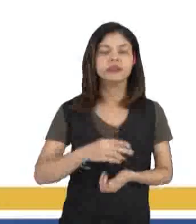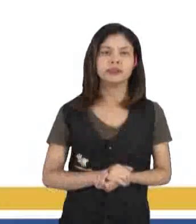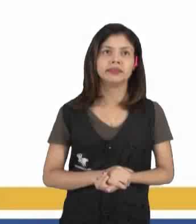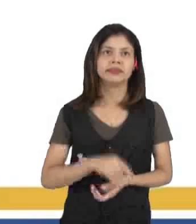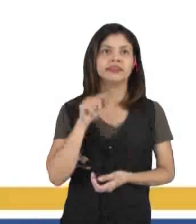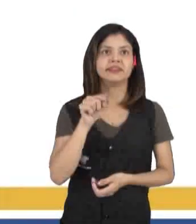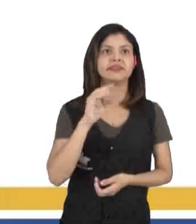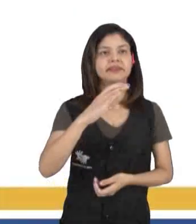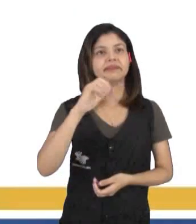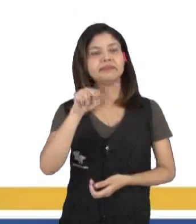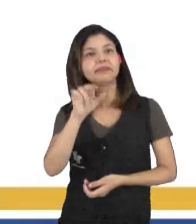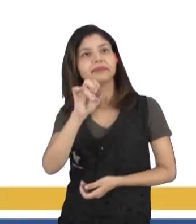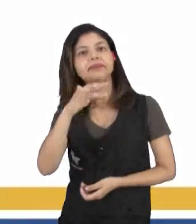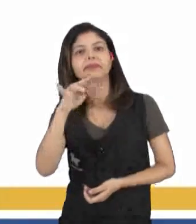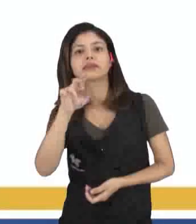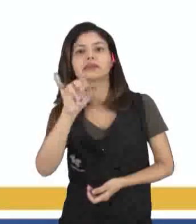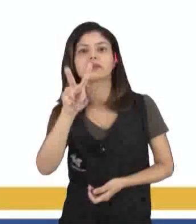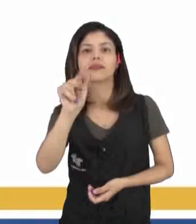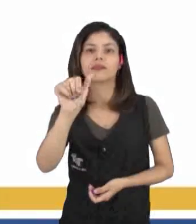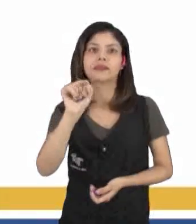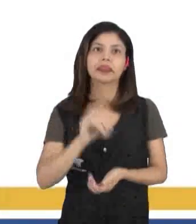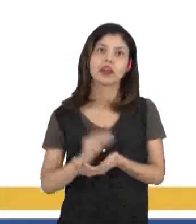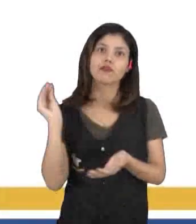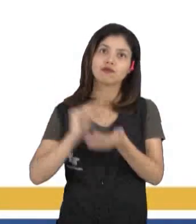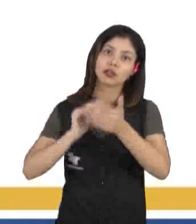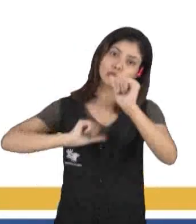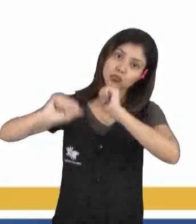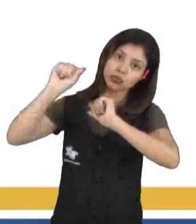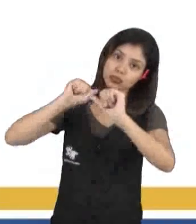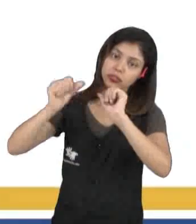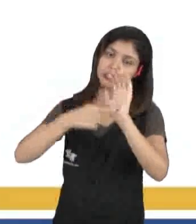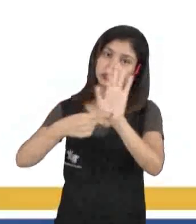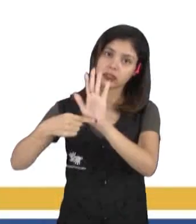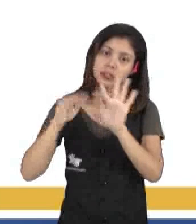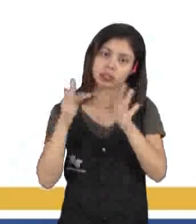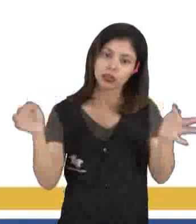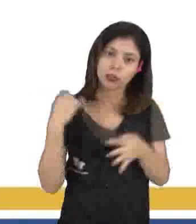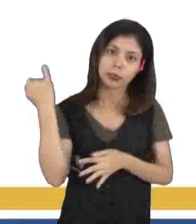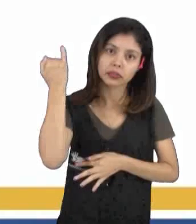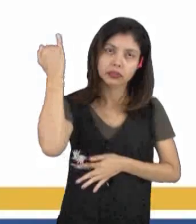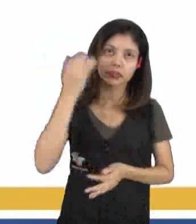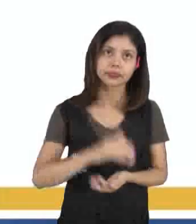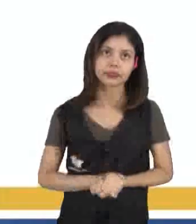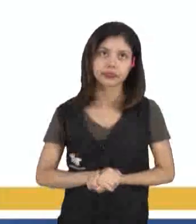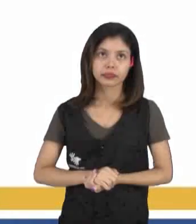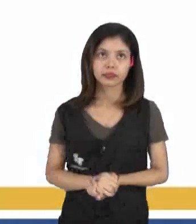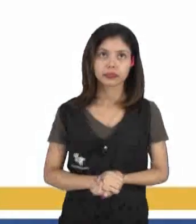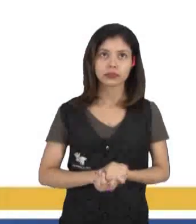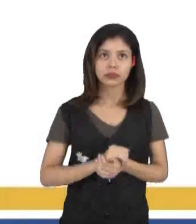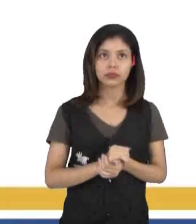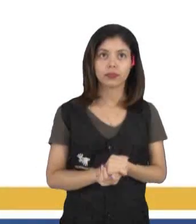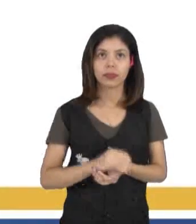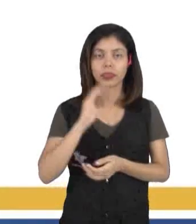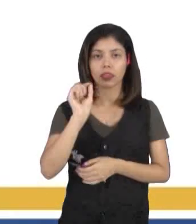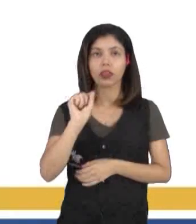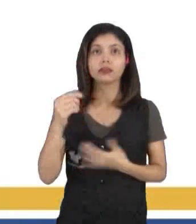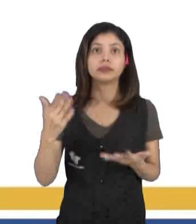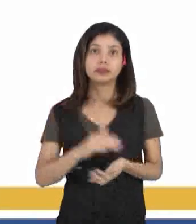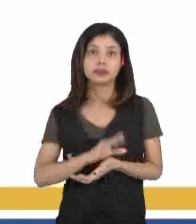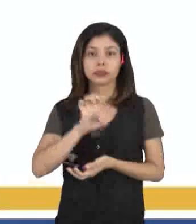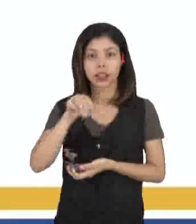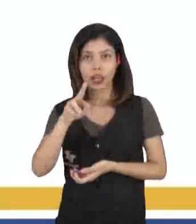as concessivas, elas indicam um fato contrário ao referido na oração principal. Então, as conjunções concessivas